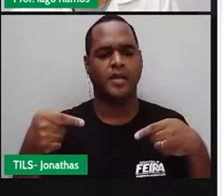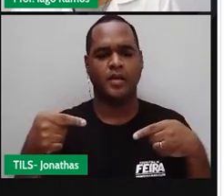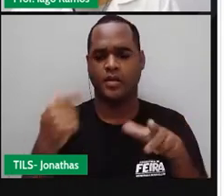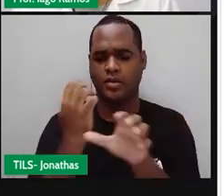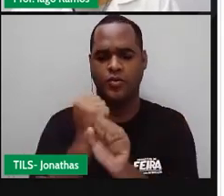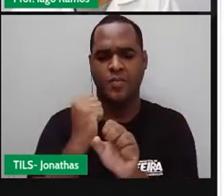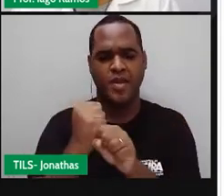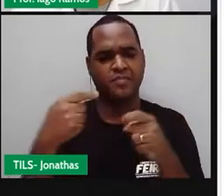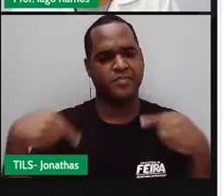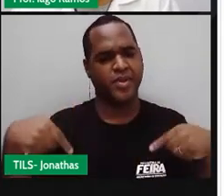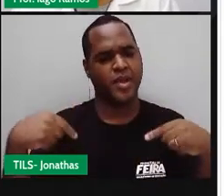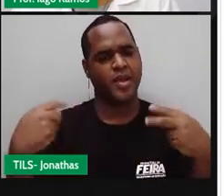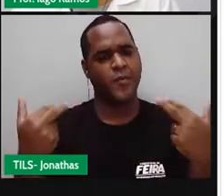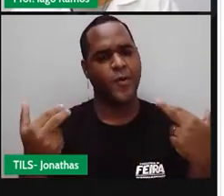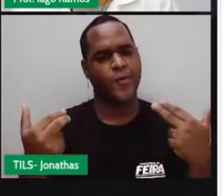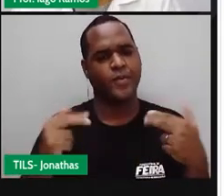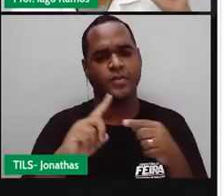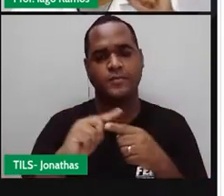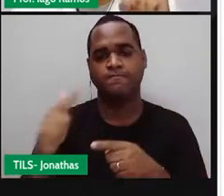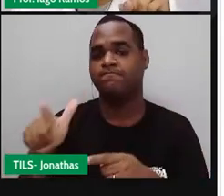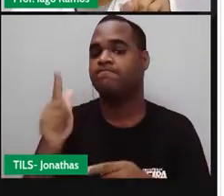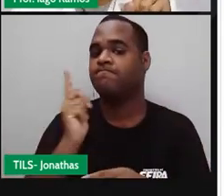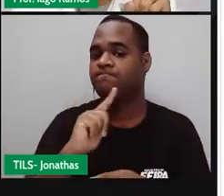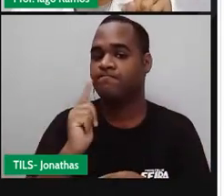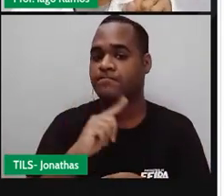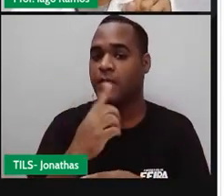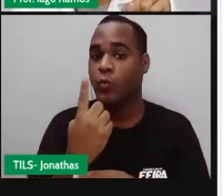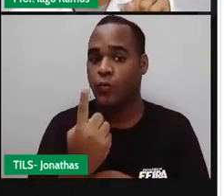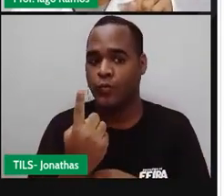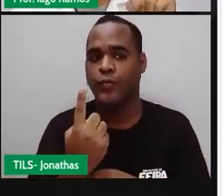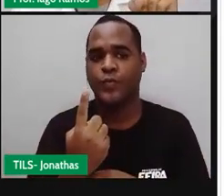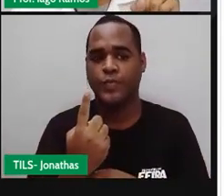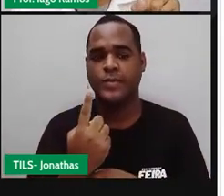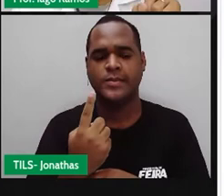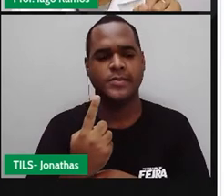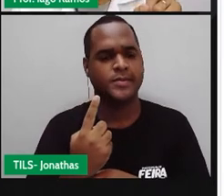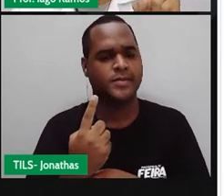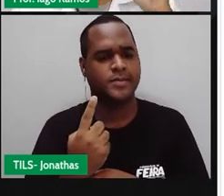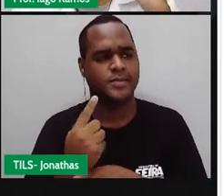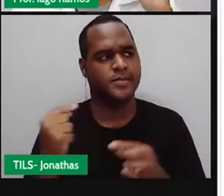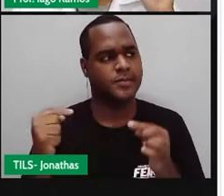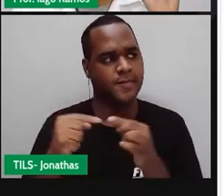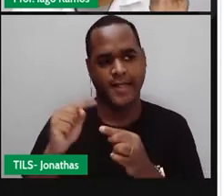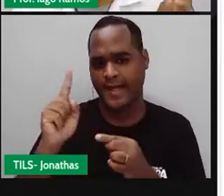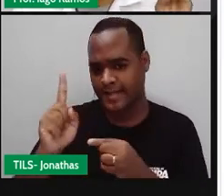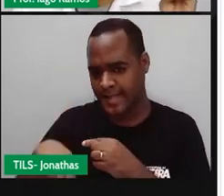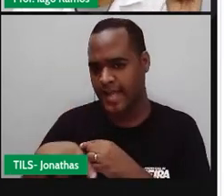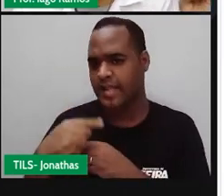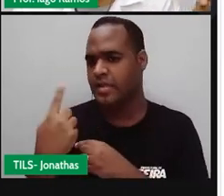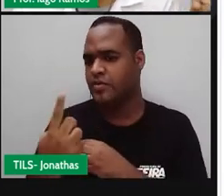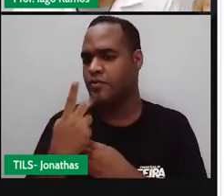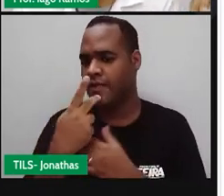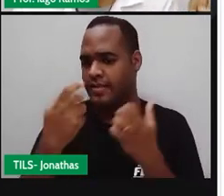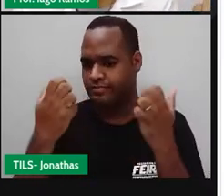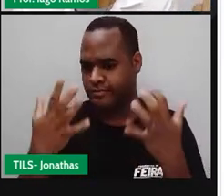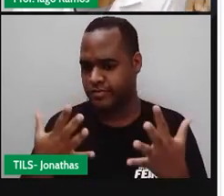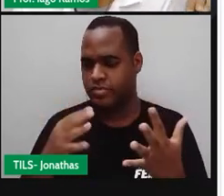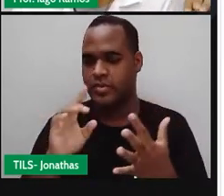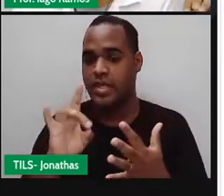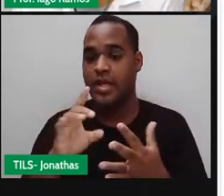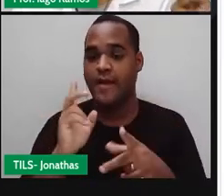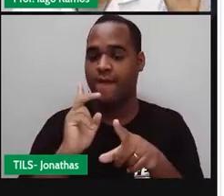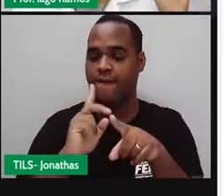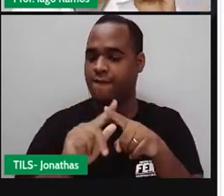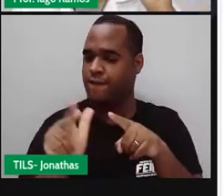quantos empates a seleção conseguiu Um empate então Com base no que a gente já escreveu na parte de